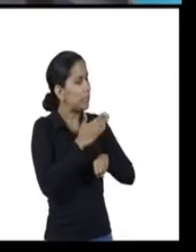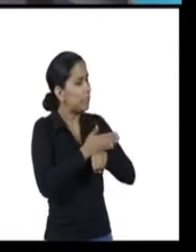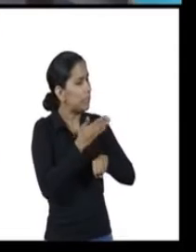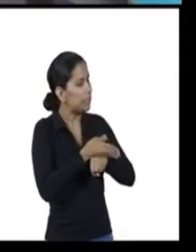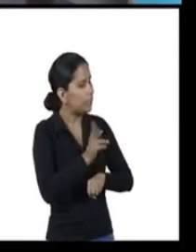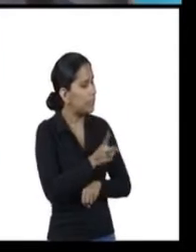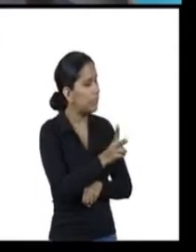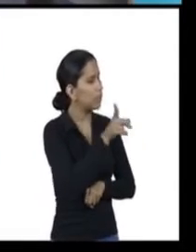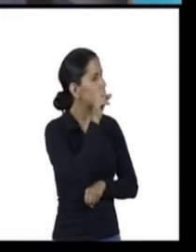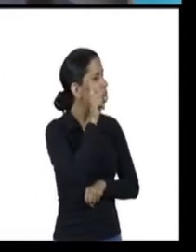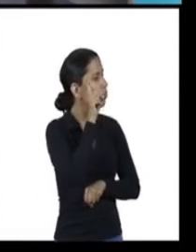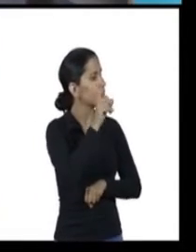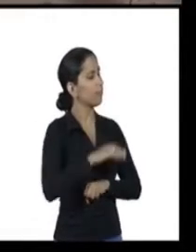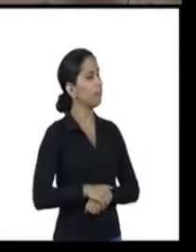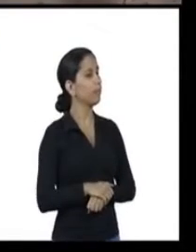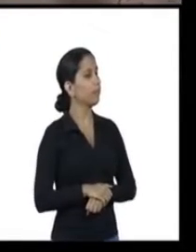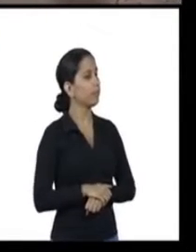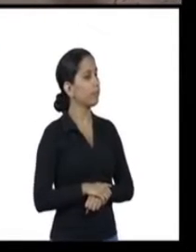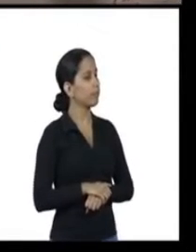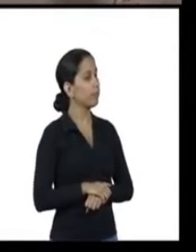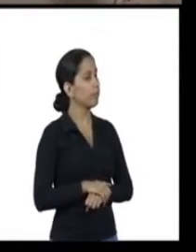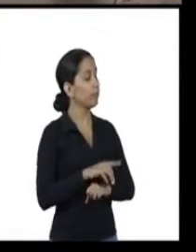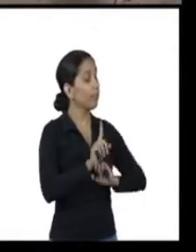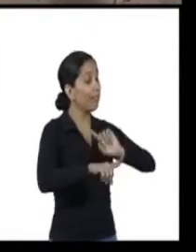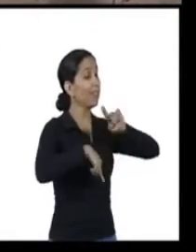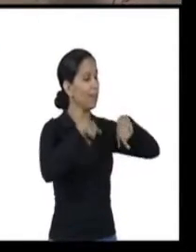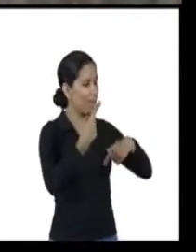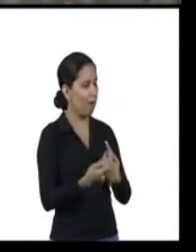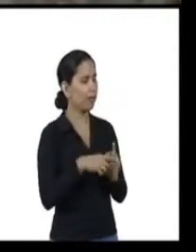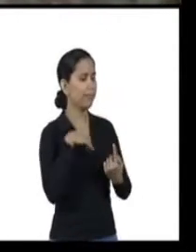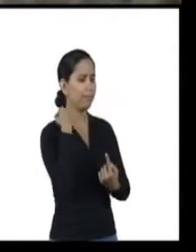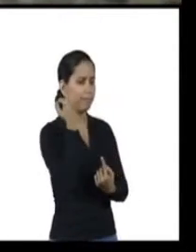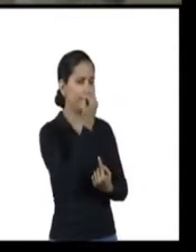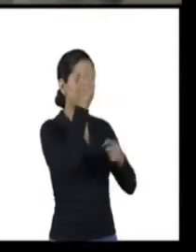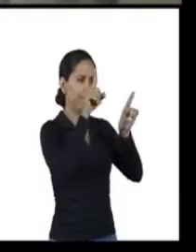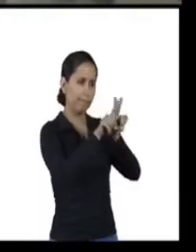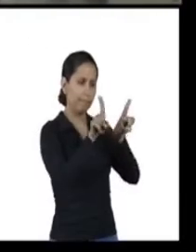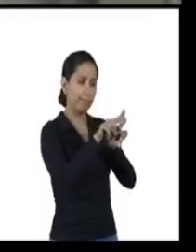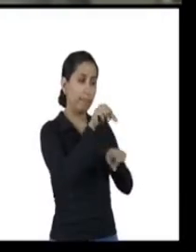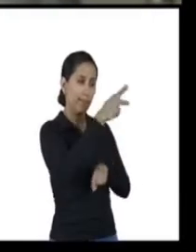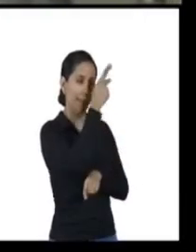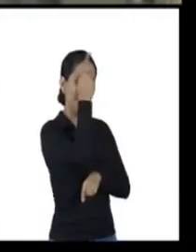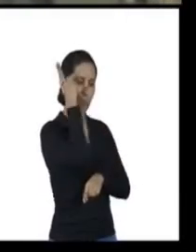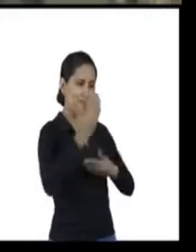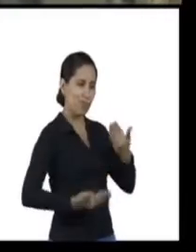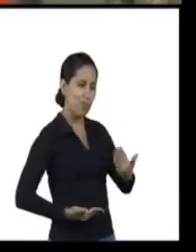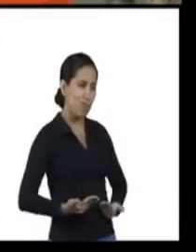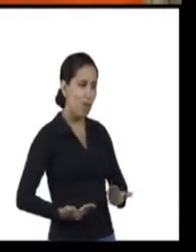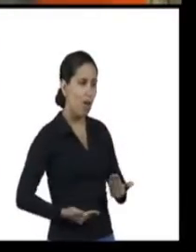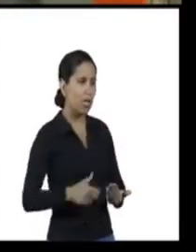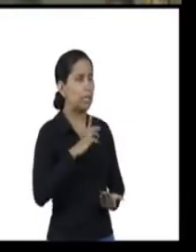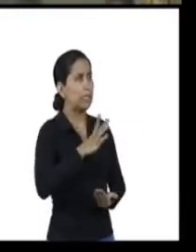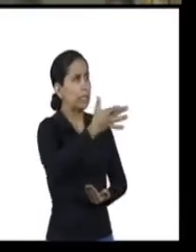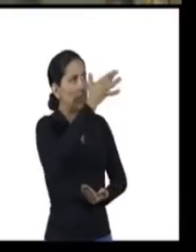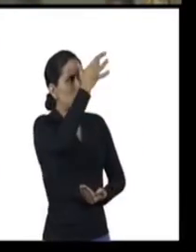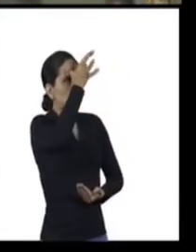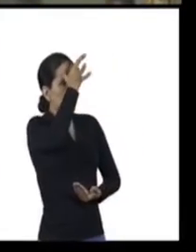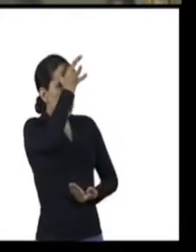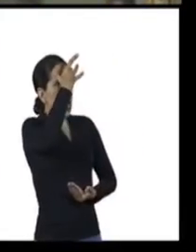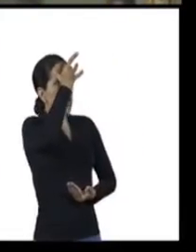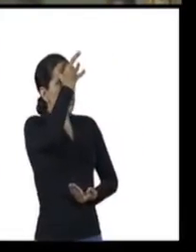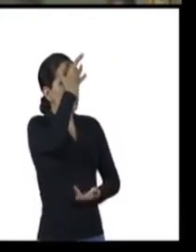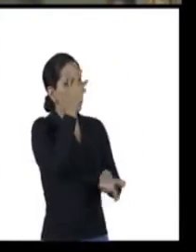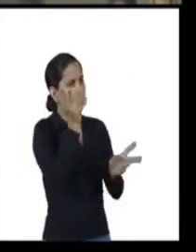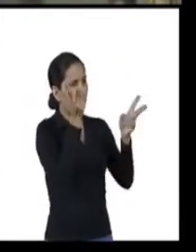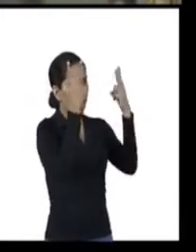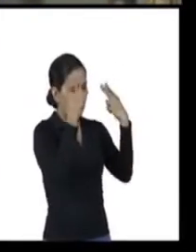dia a dia. Depois disso, é extremamente importante que ele tenha também uma consciência corporal. O